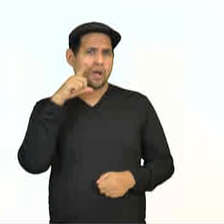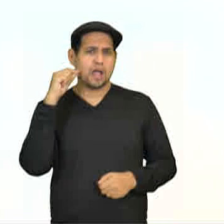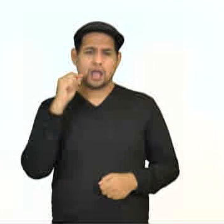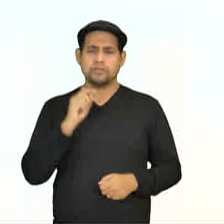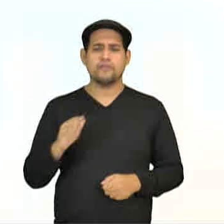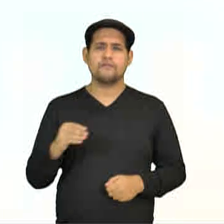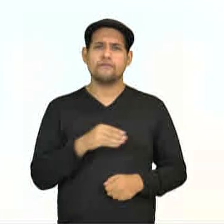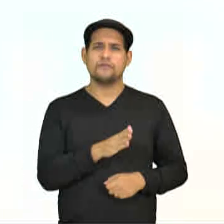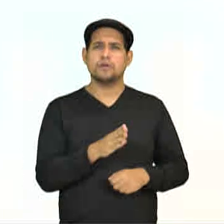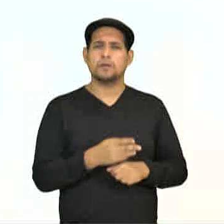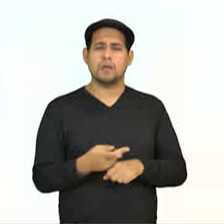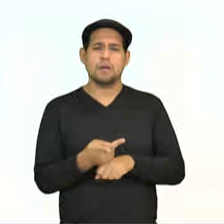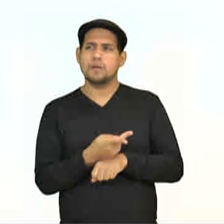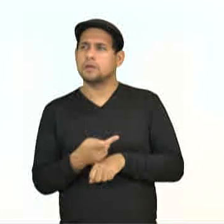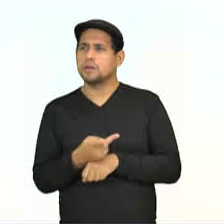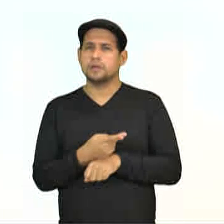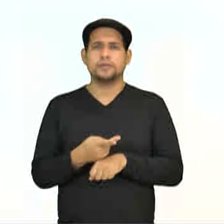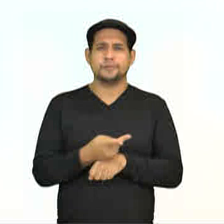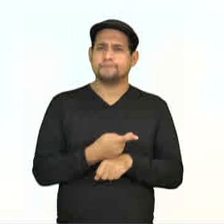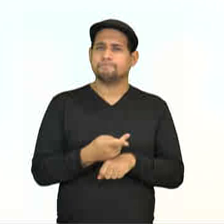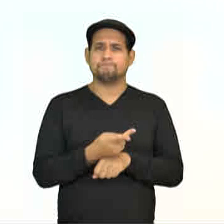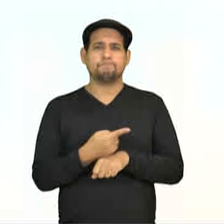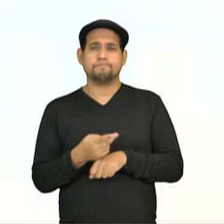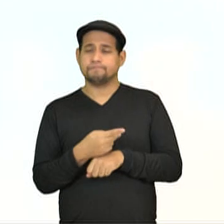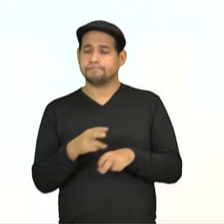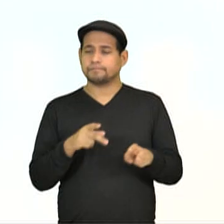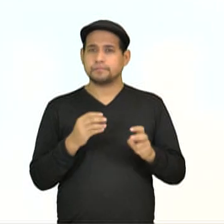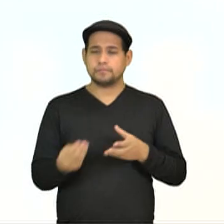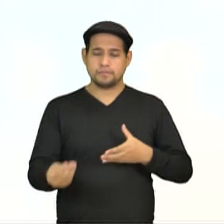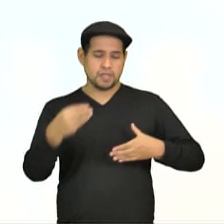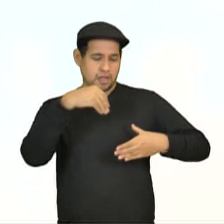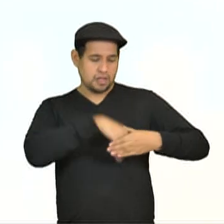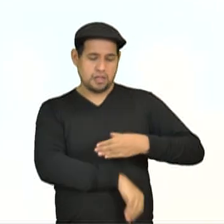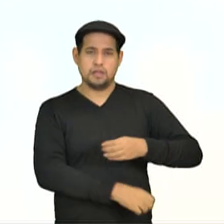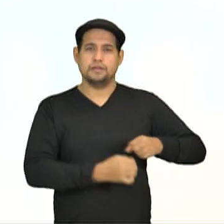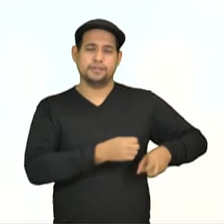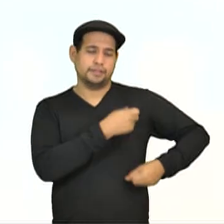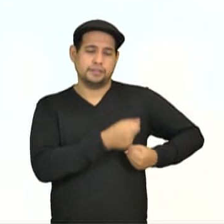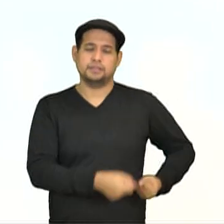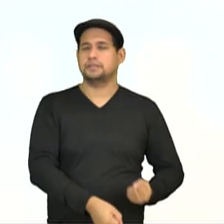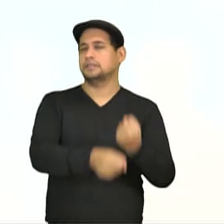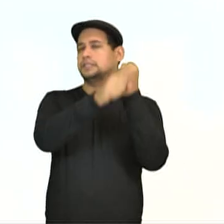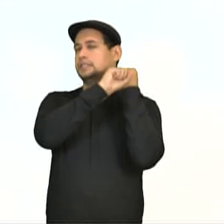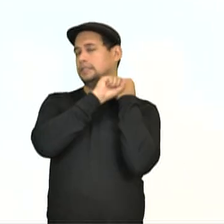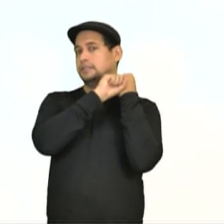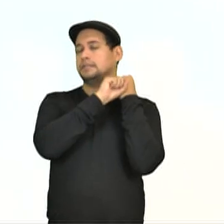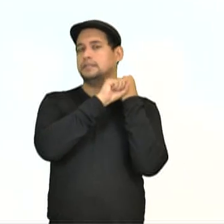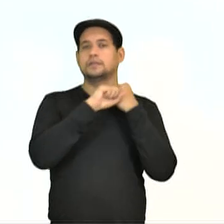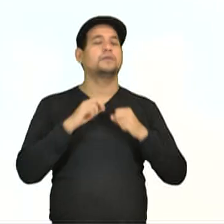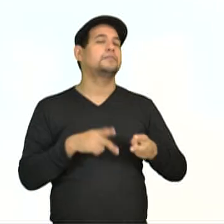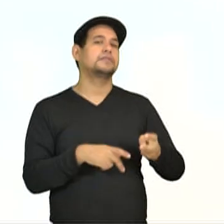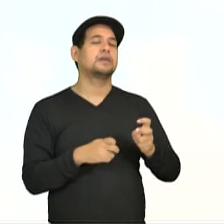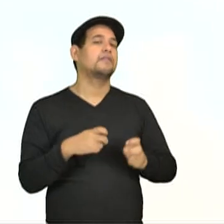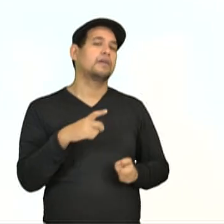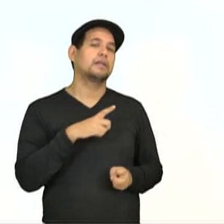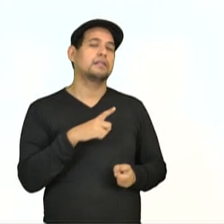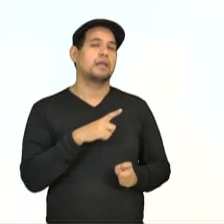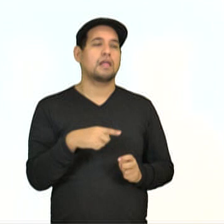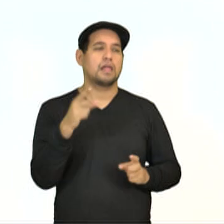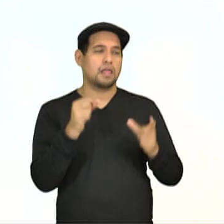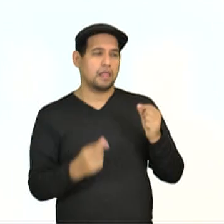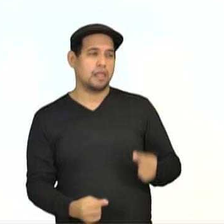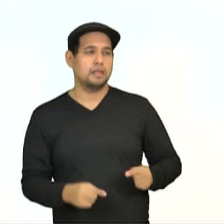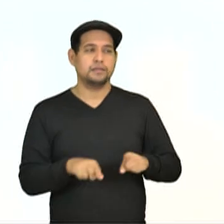dirigiu-se ao bosque e caçou duas perdizes, que meteu dentro do saco. Observem então que houve aí esse